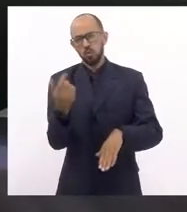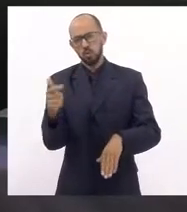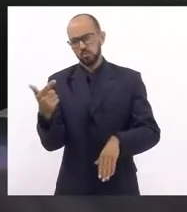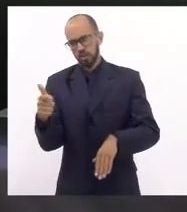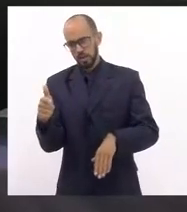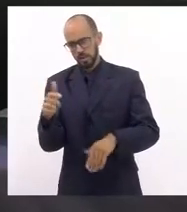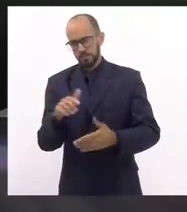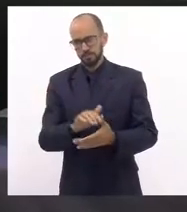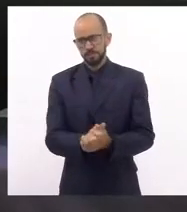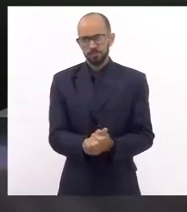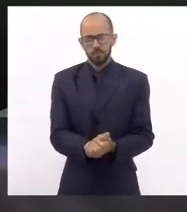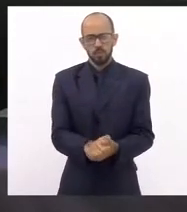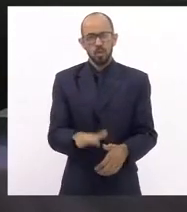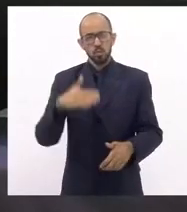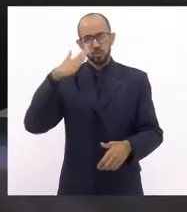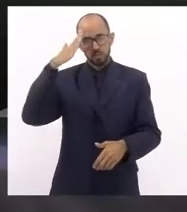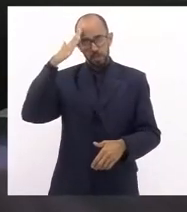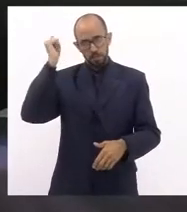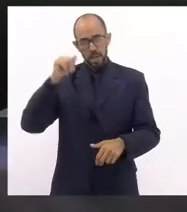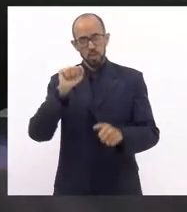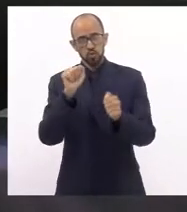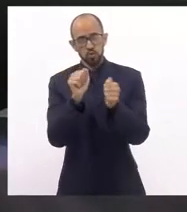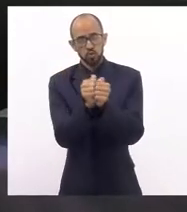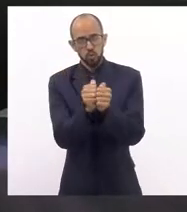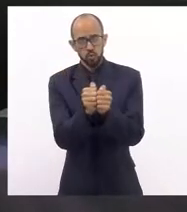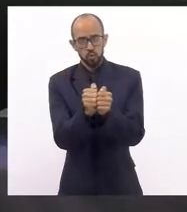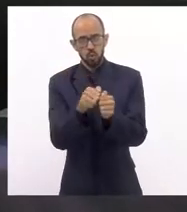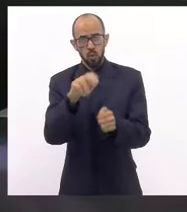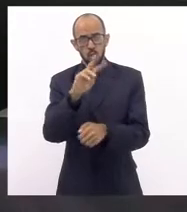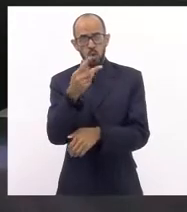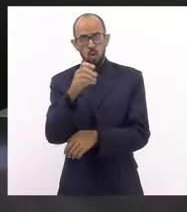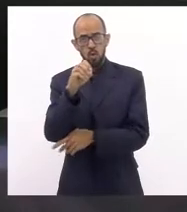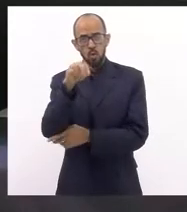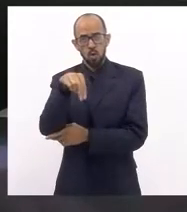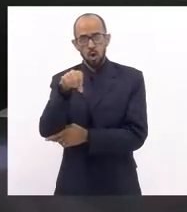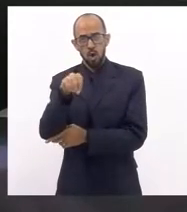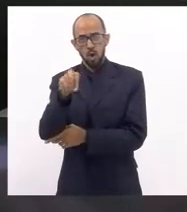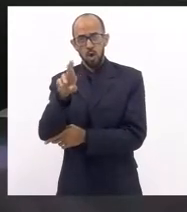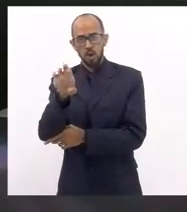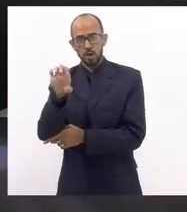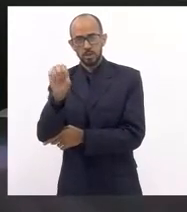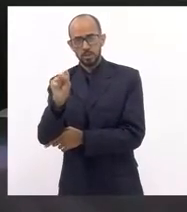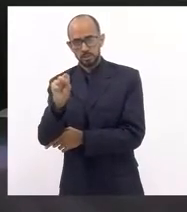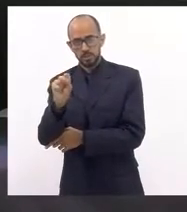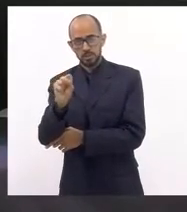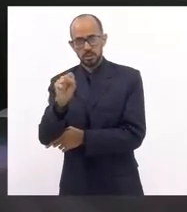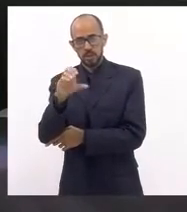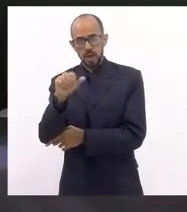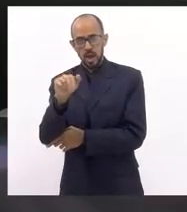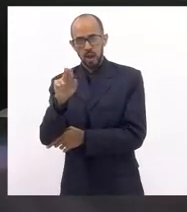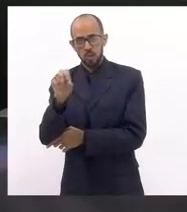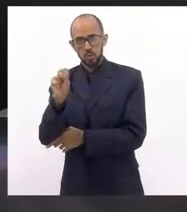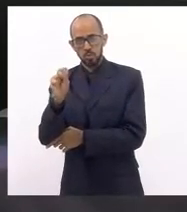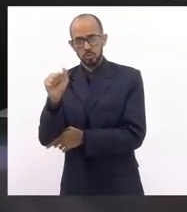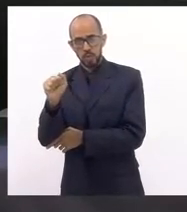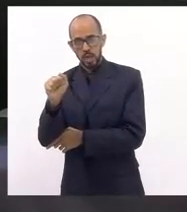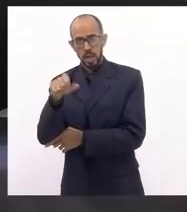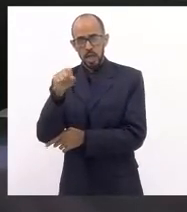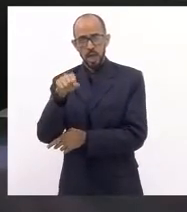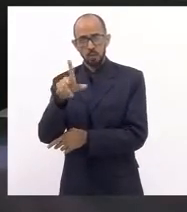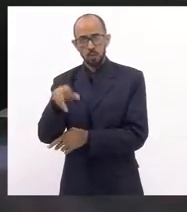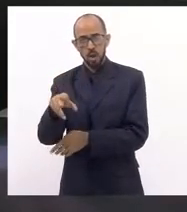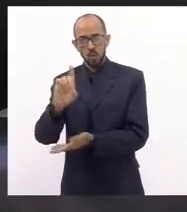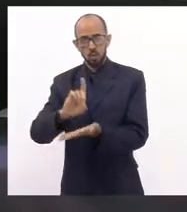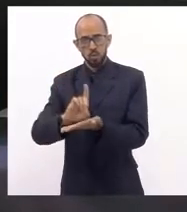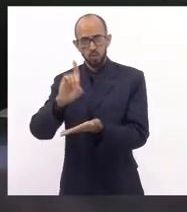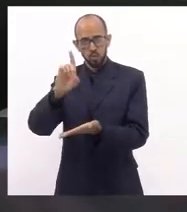saber, junto com honoris causa, ele tem o mesmo valor, o mesmo peso de um doutorado. E não é um doutorado